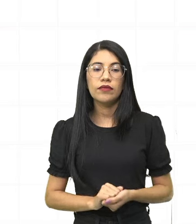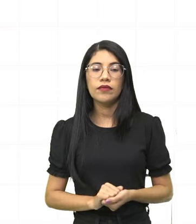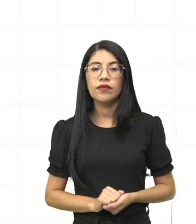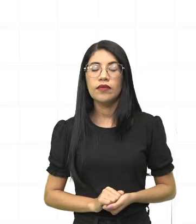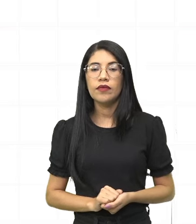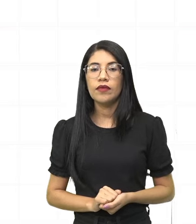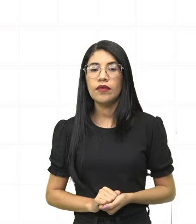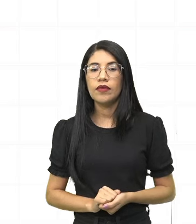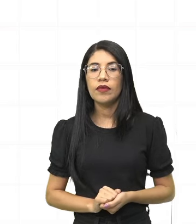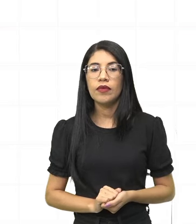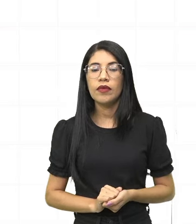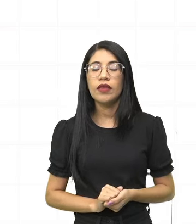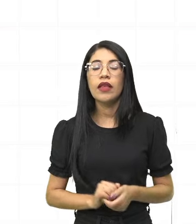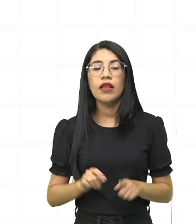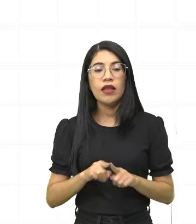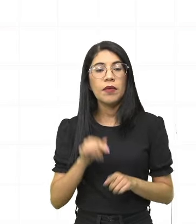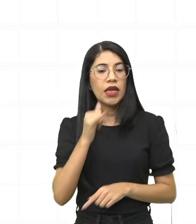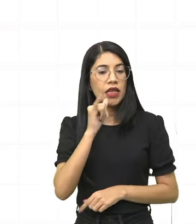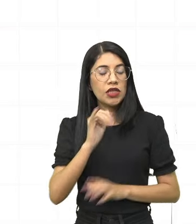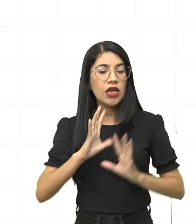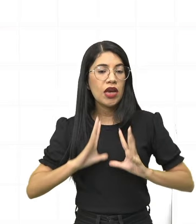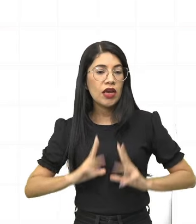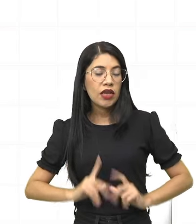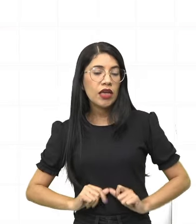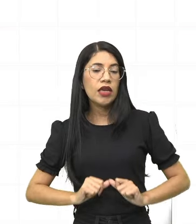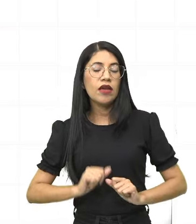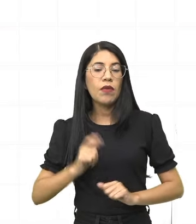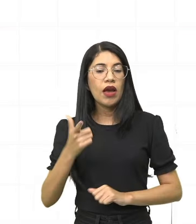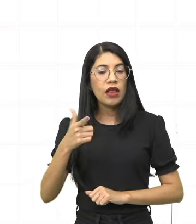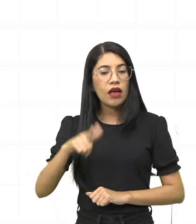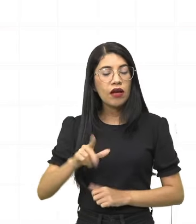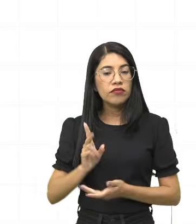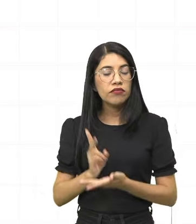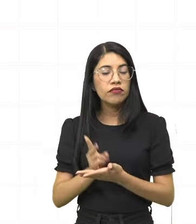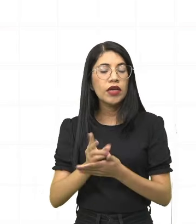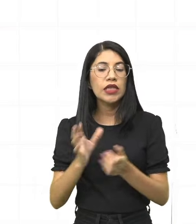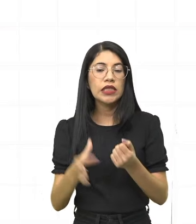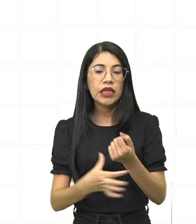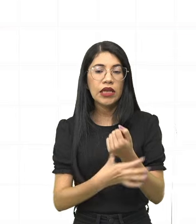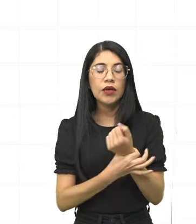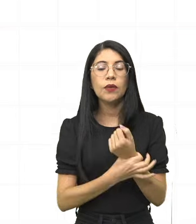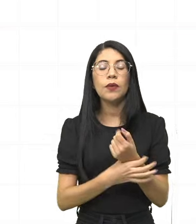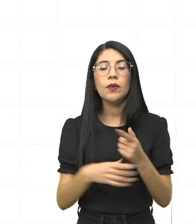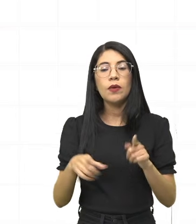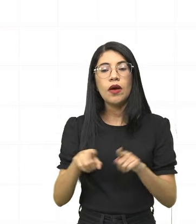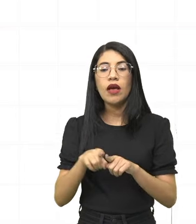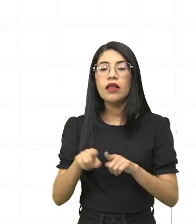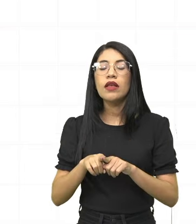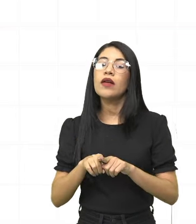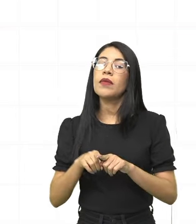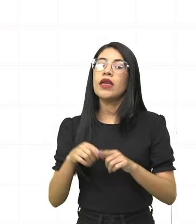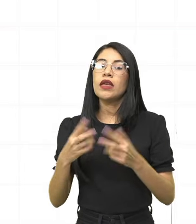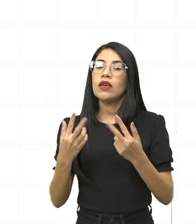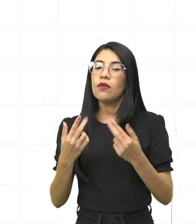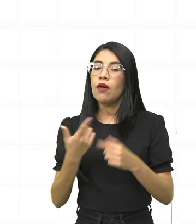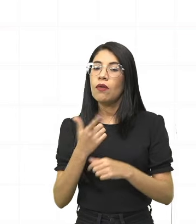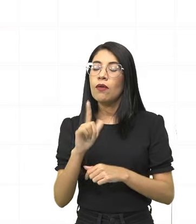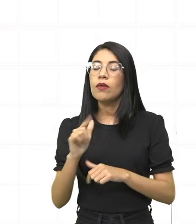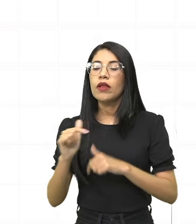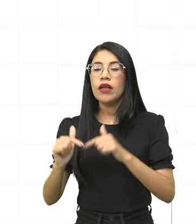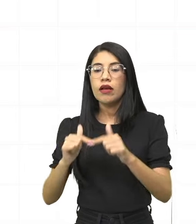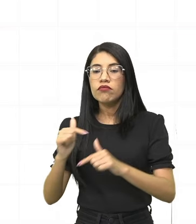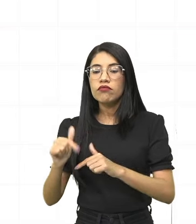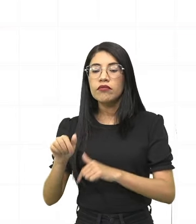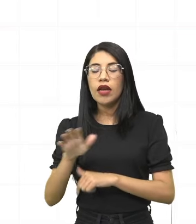fonte de energia também renovável, Limpa, segura, assim como as outras também, ela vai criar empregos, não